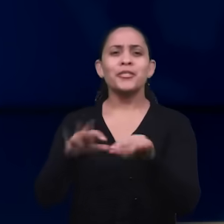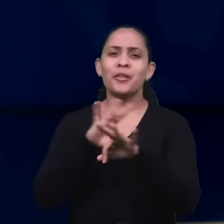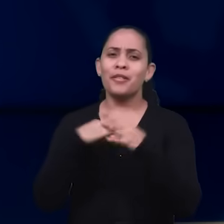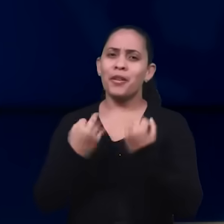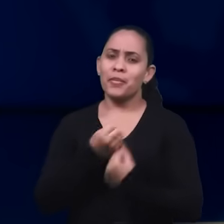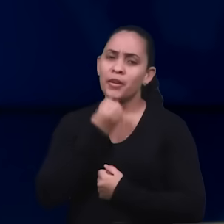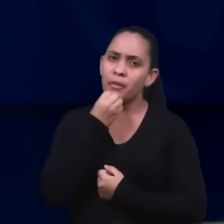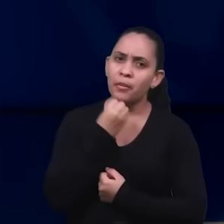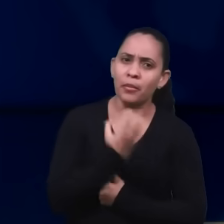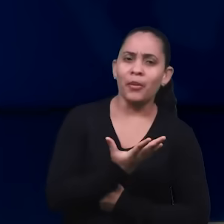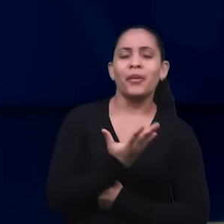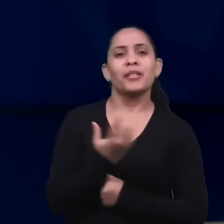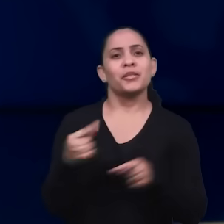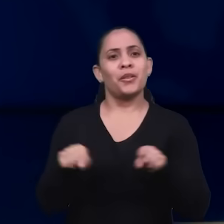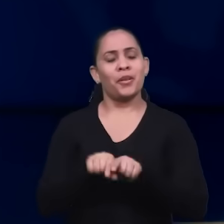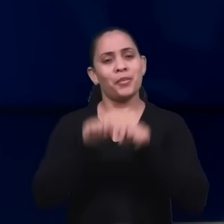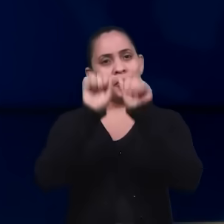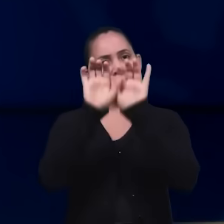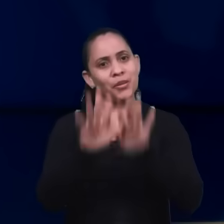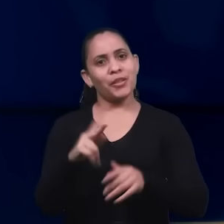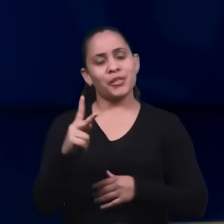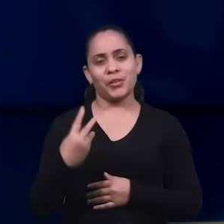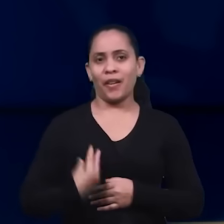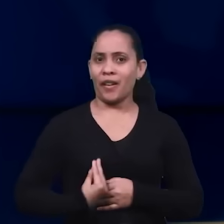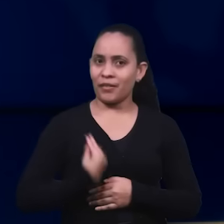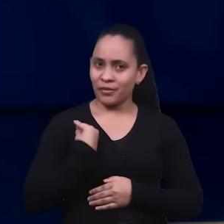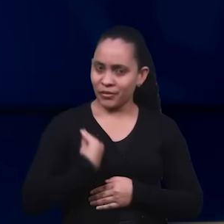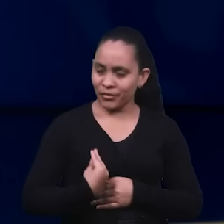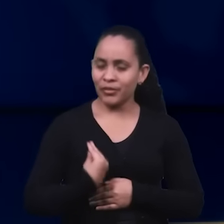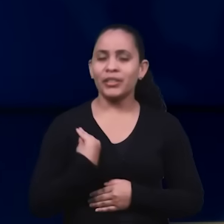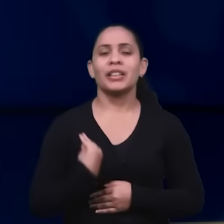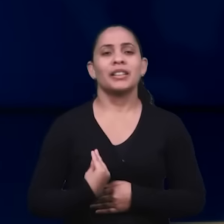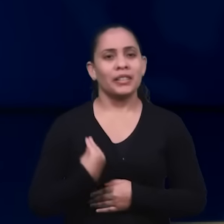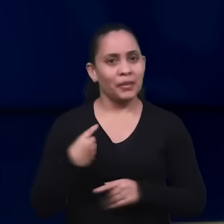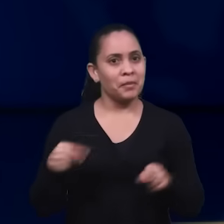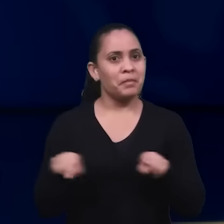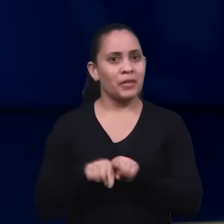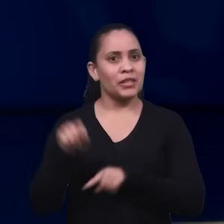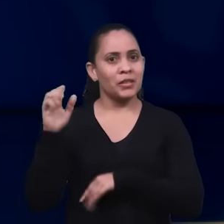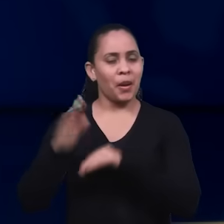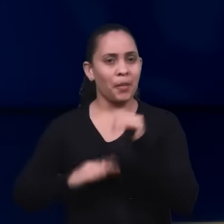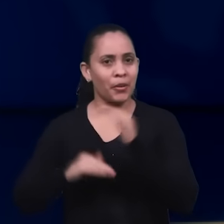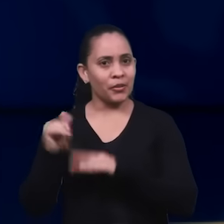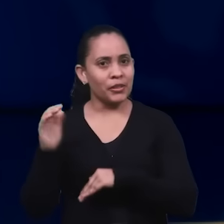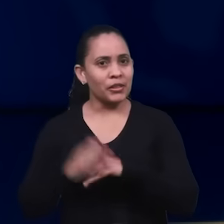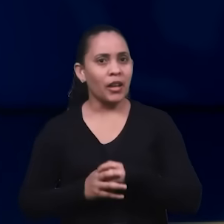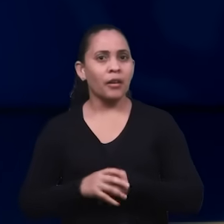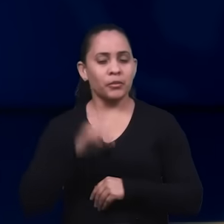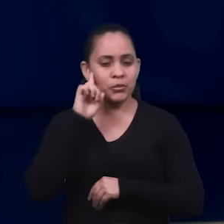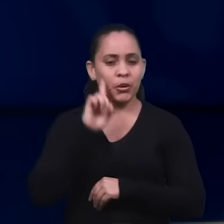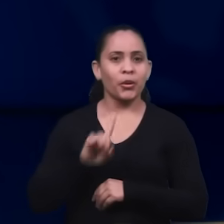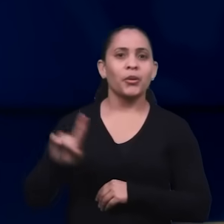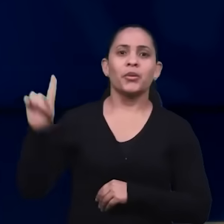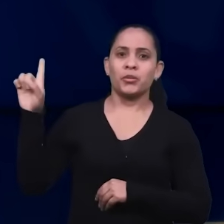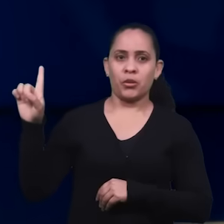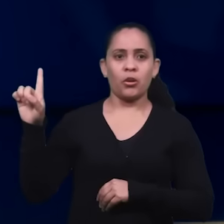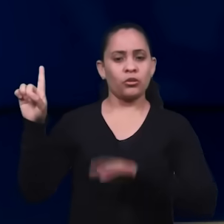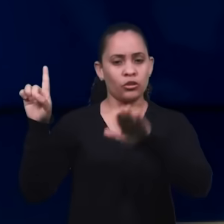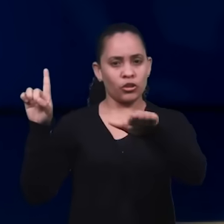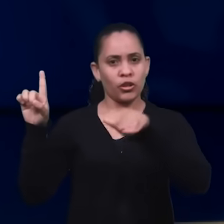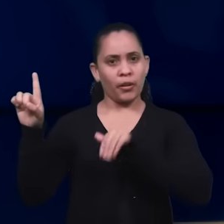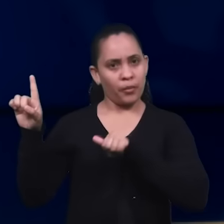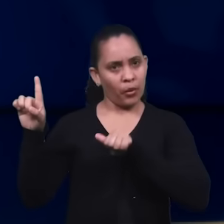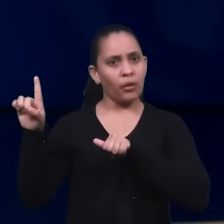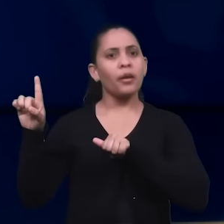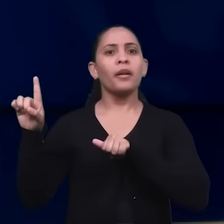providenciar a constituição do lar para a sua vida. Você é herdeiro de uma boa profissão, porque o Senhor falou que quer te colocar como cabeça, não por cauda. Você